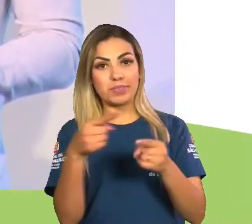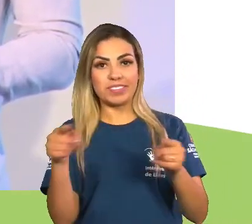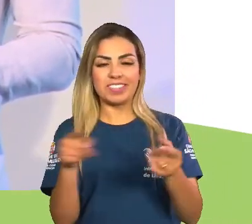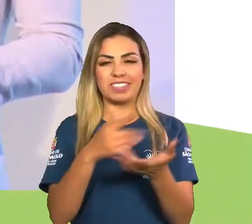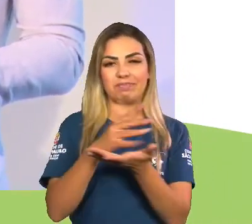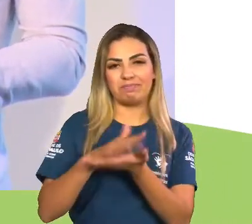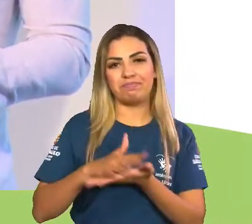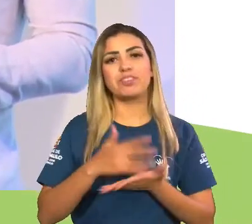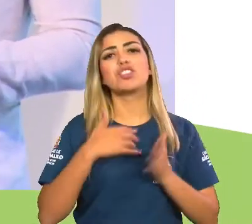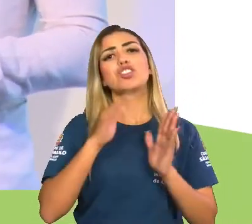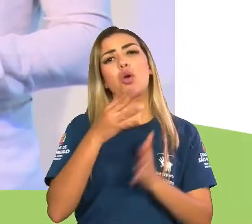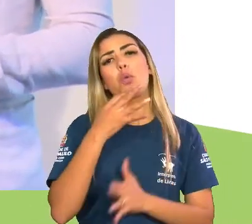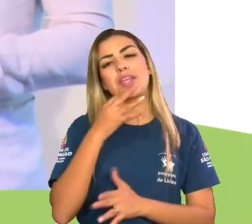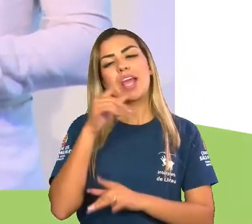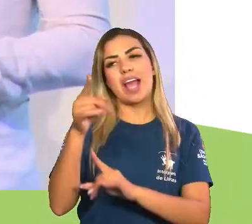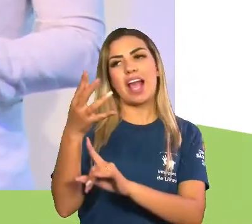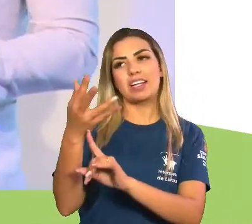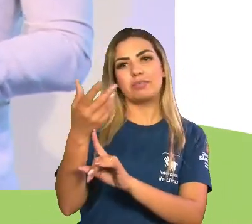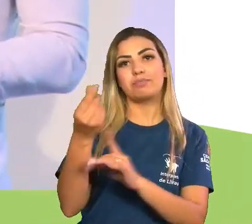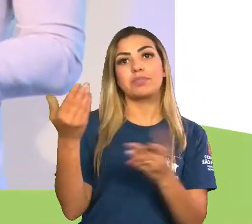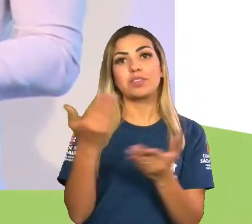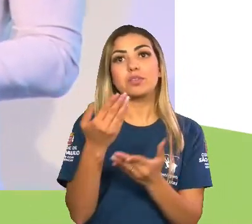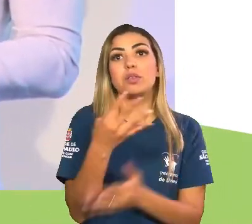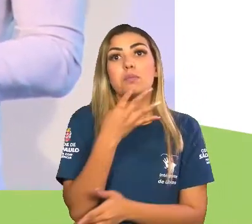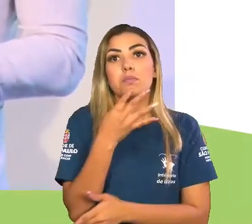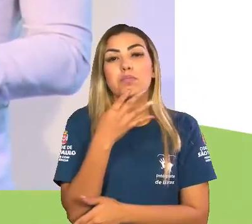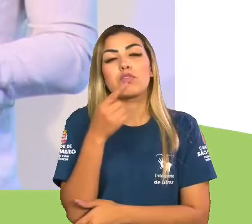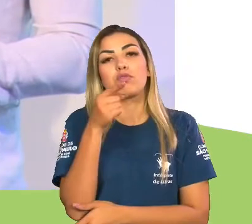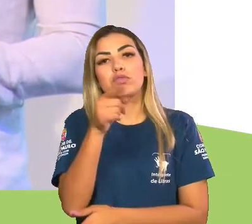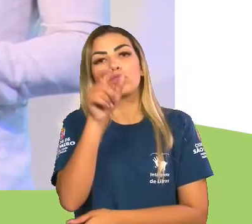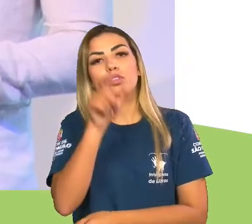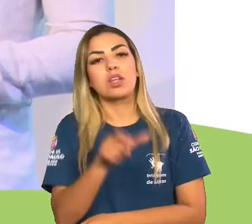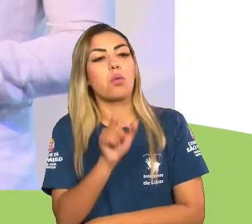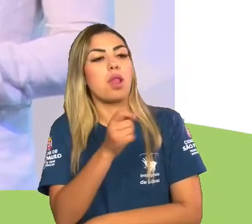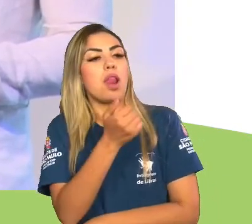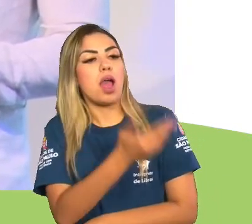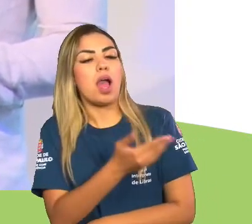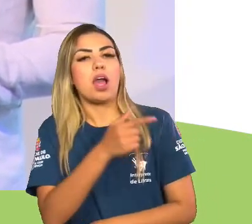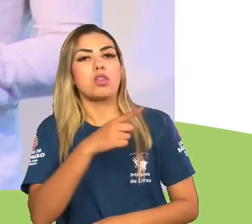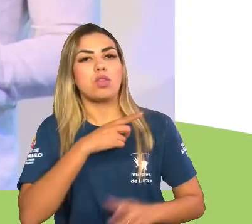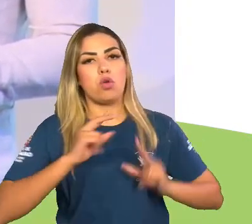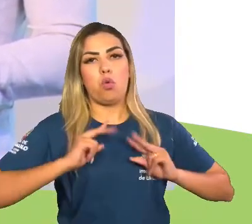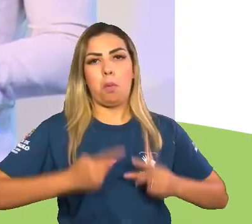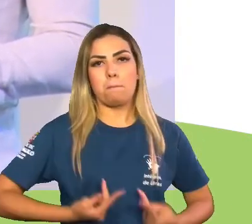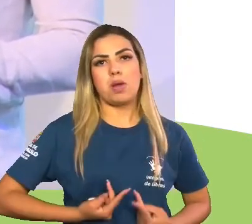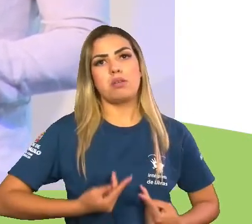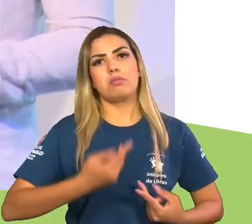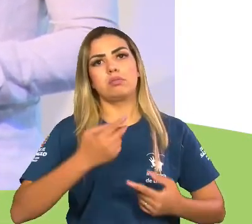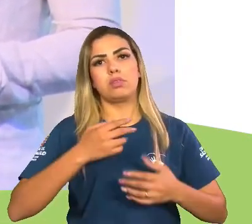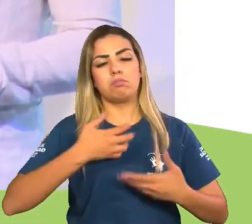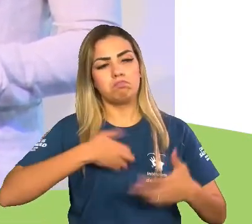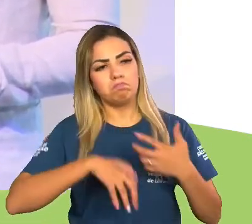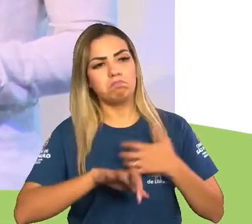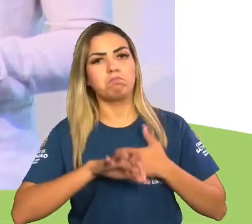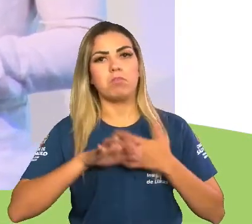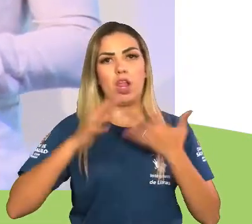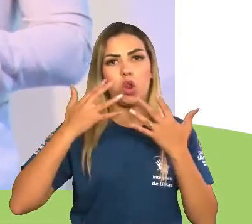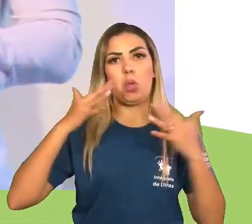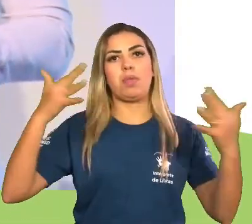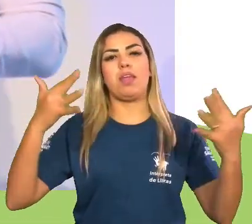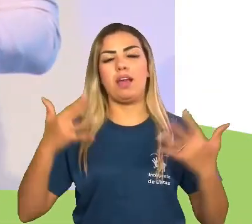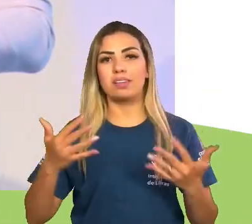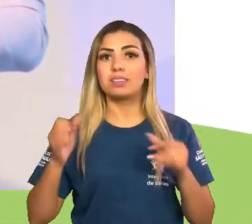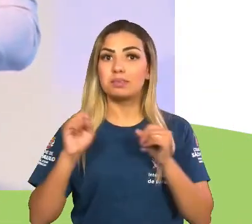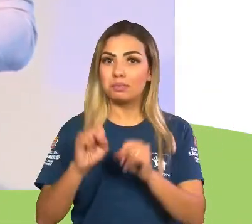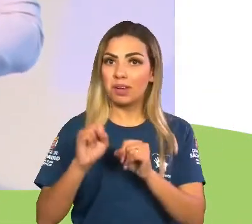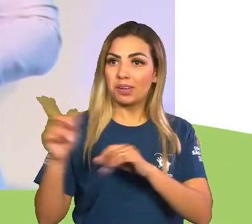muito do Carlinhos, artista, e é um imenso prazer conhecer o Carlinhos como essa pessoa humana, iluminada que você de fato é. Por